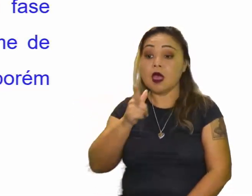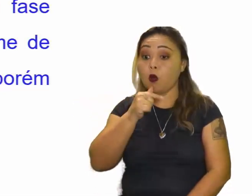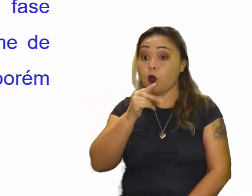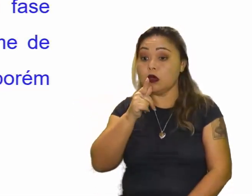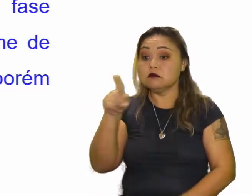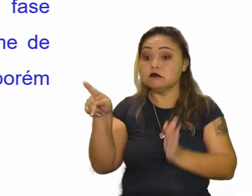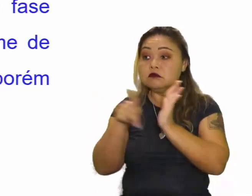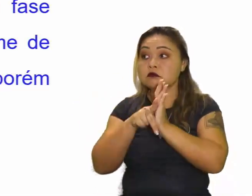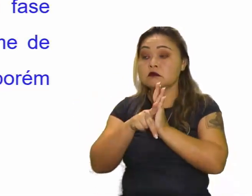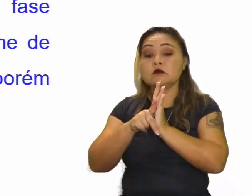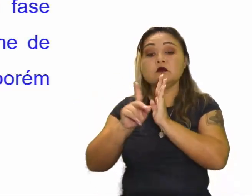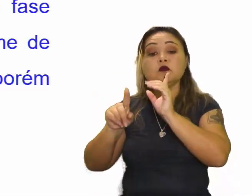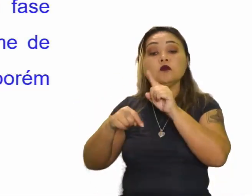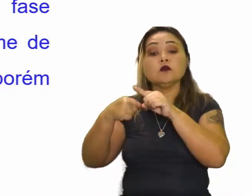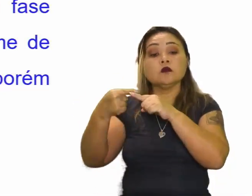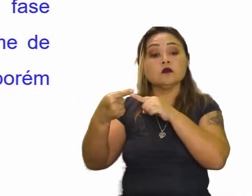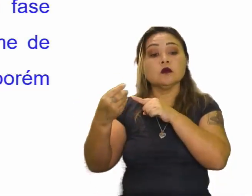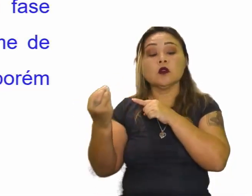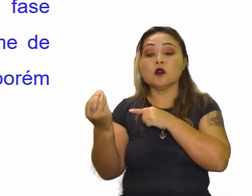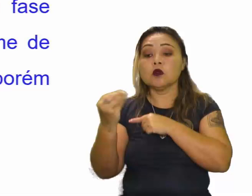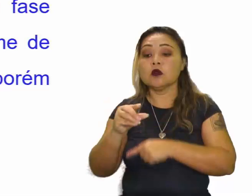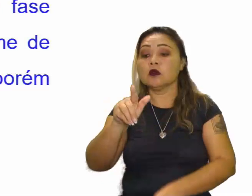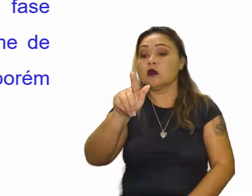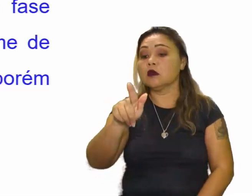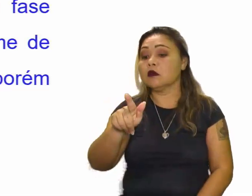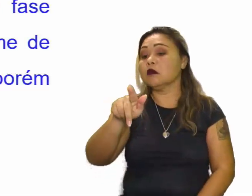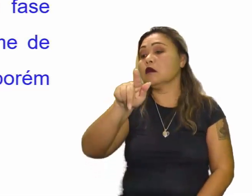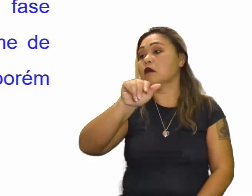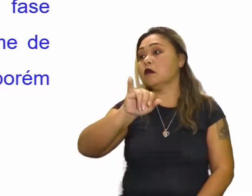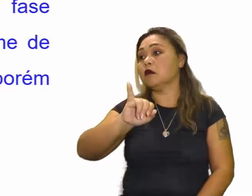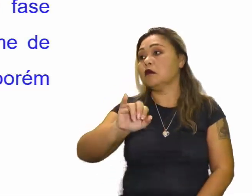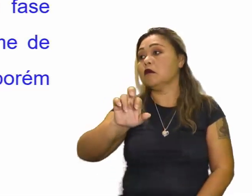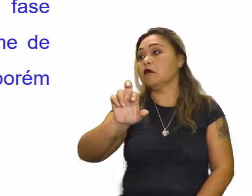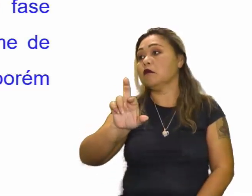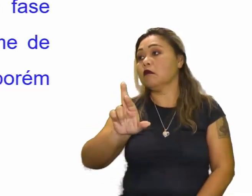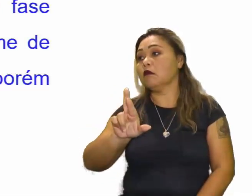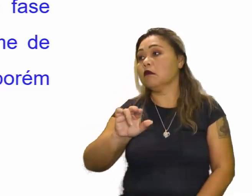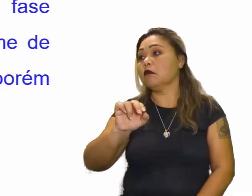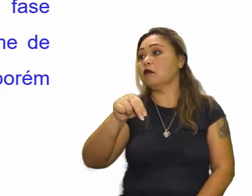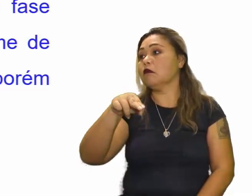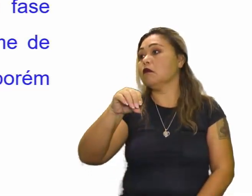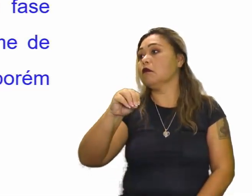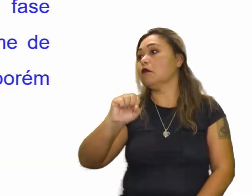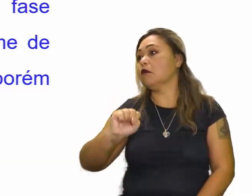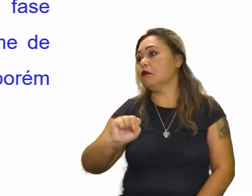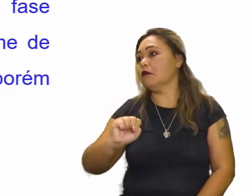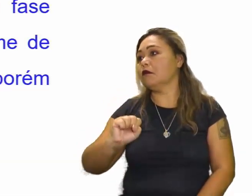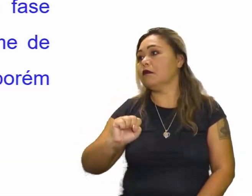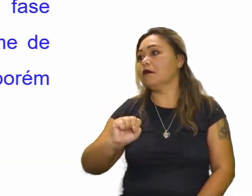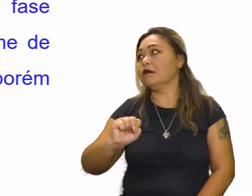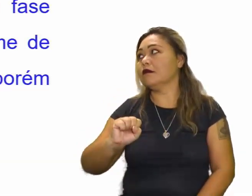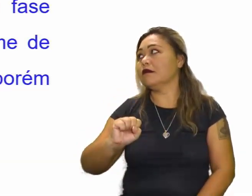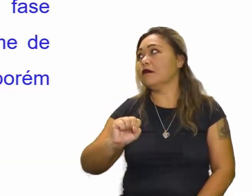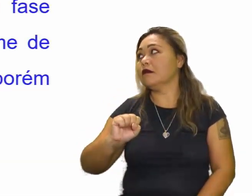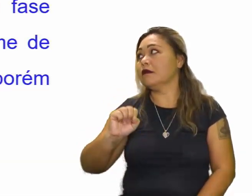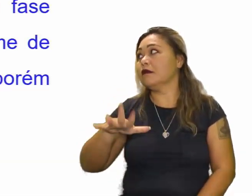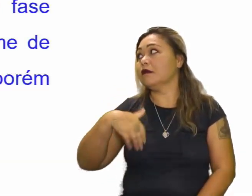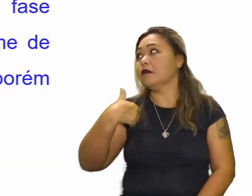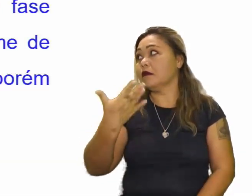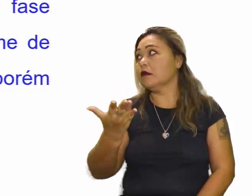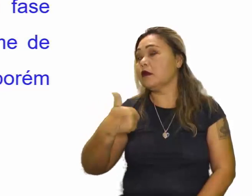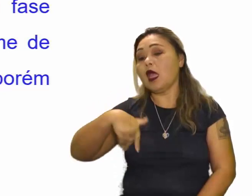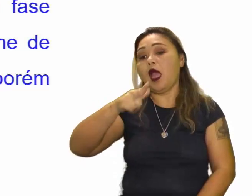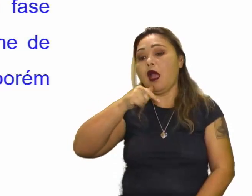exclusivamente aquática, onde recebe o nome de girino. Então, a maior parte